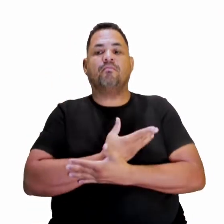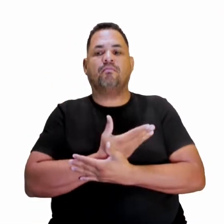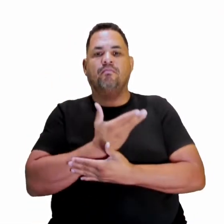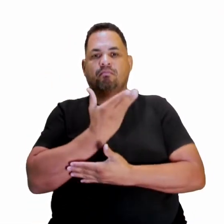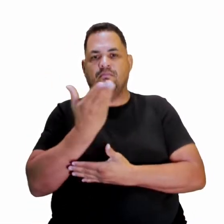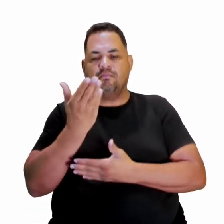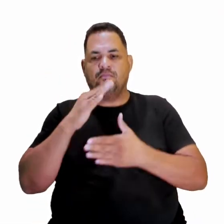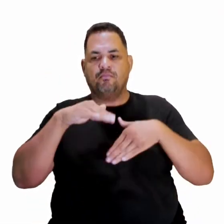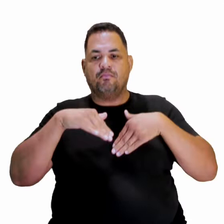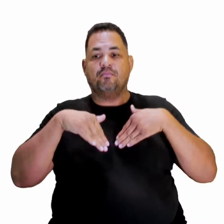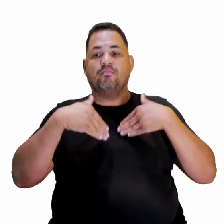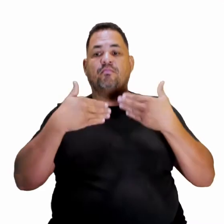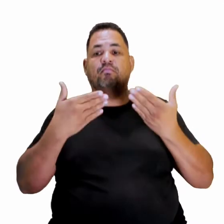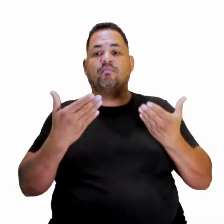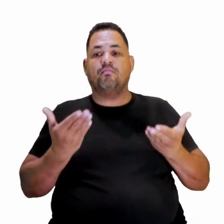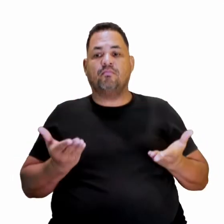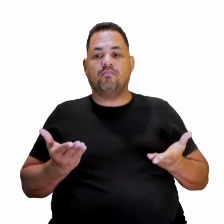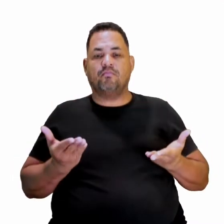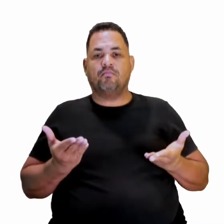aqui? Na hora de eu fazer